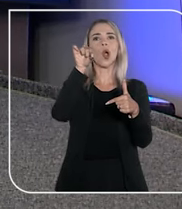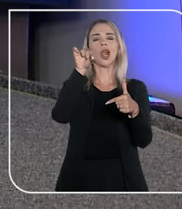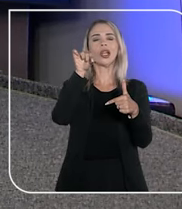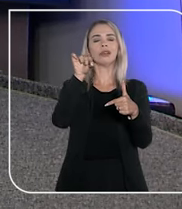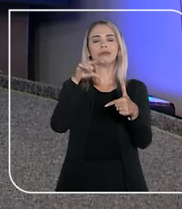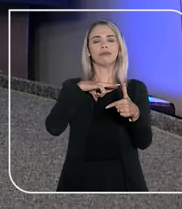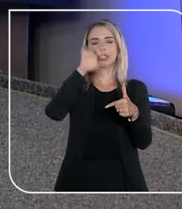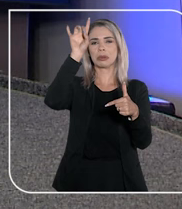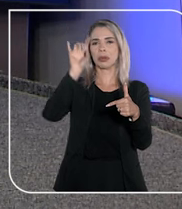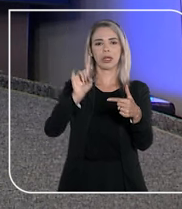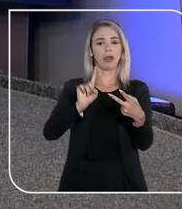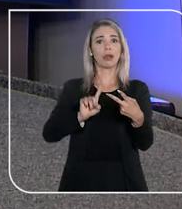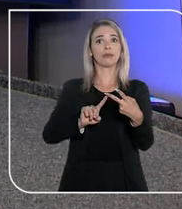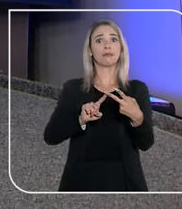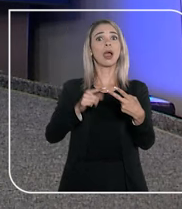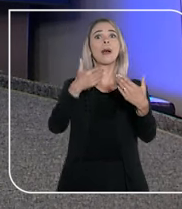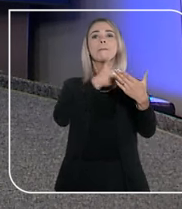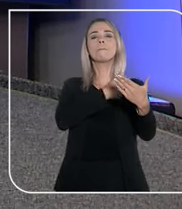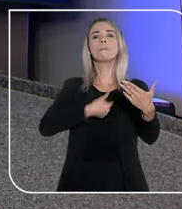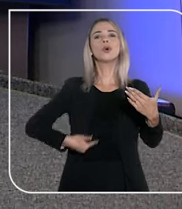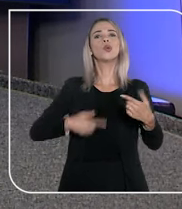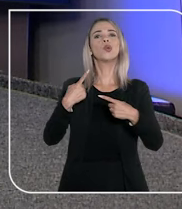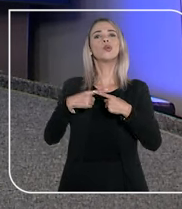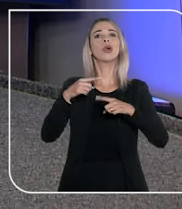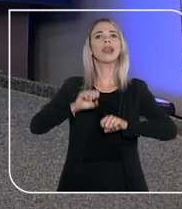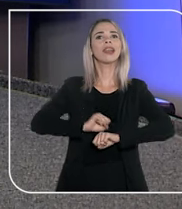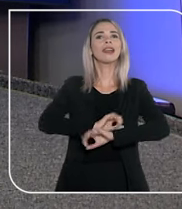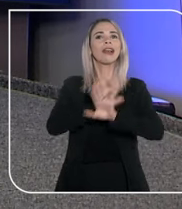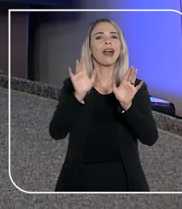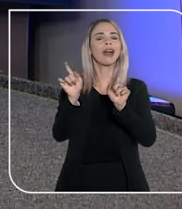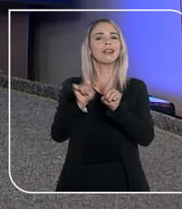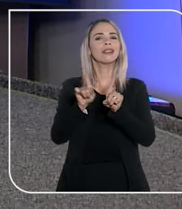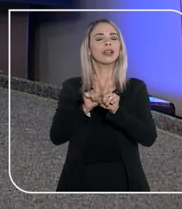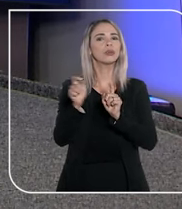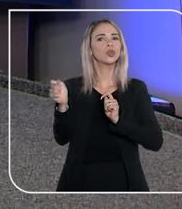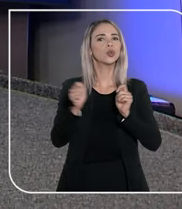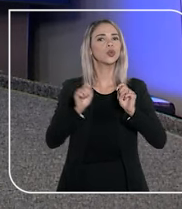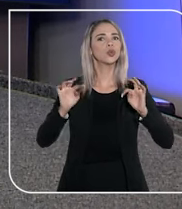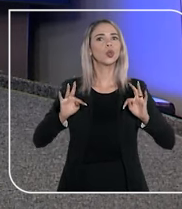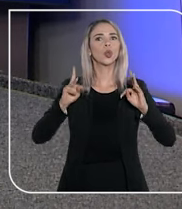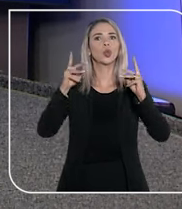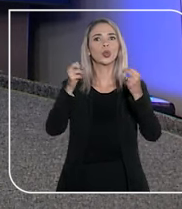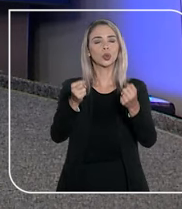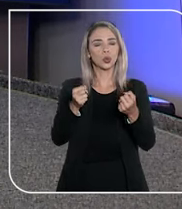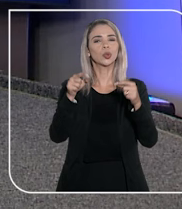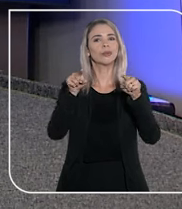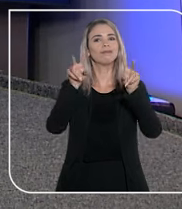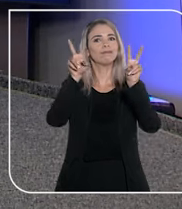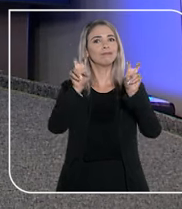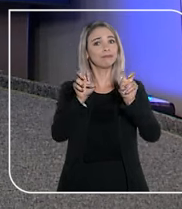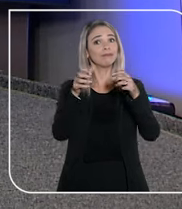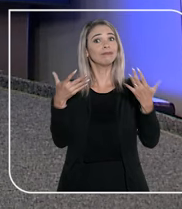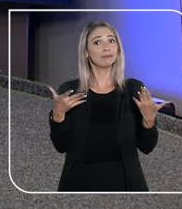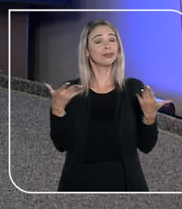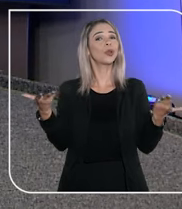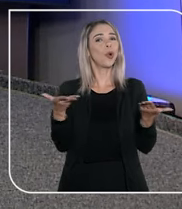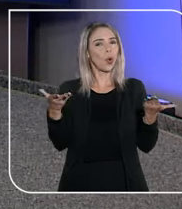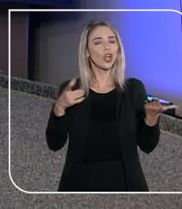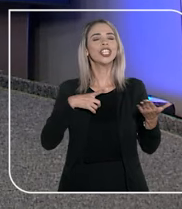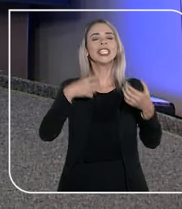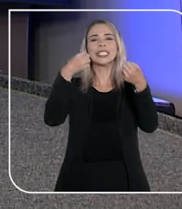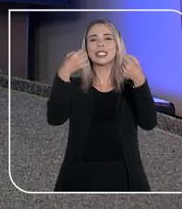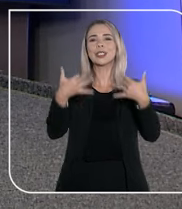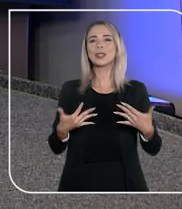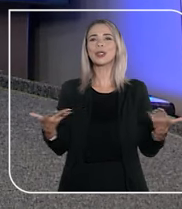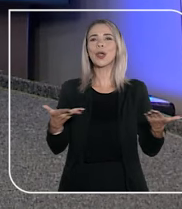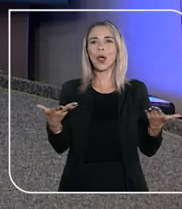duplo sentido de certame transparente e de controle amplo de sua integridade. E esse é o tema do